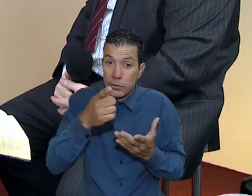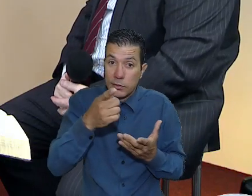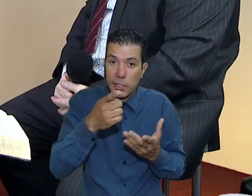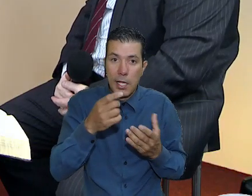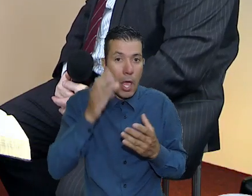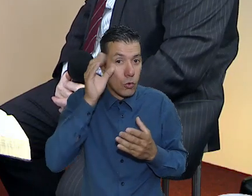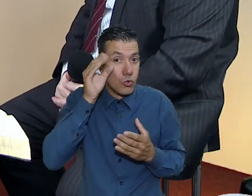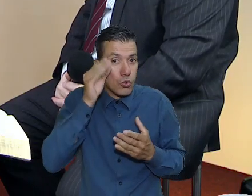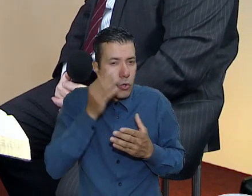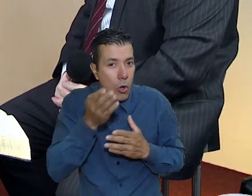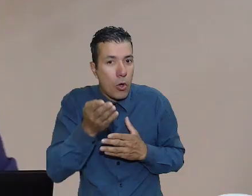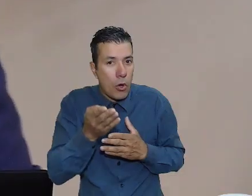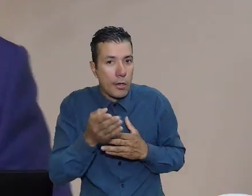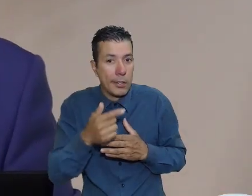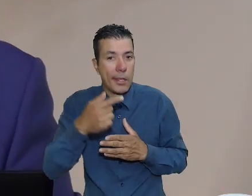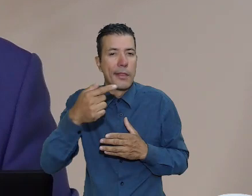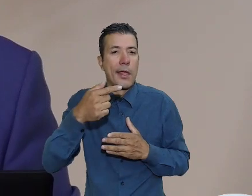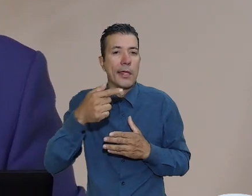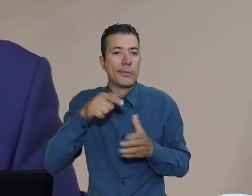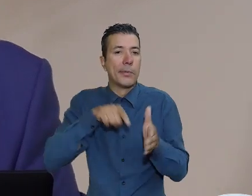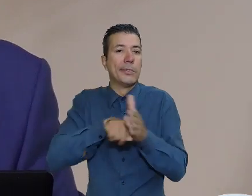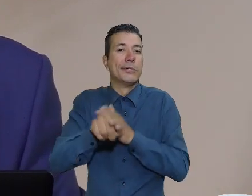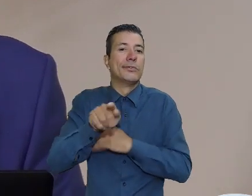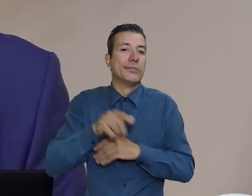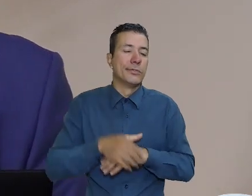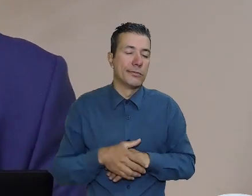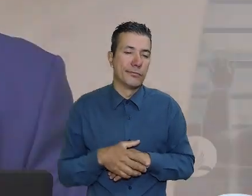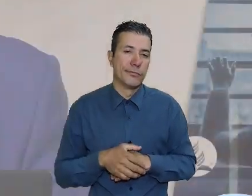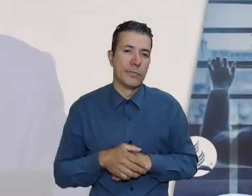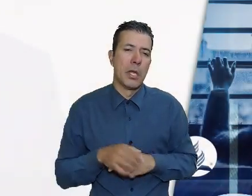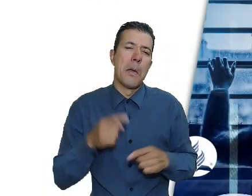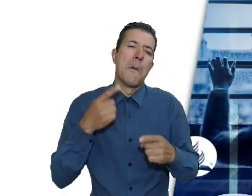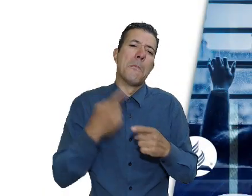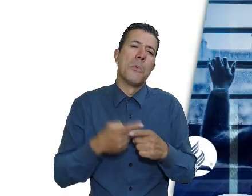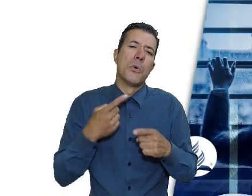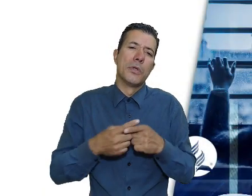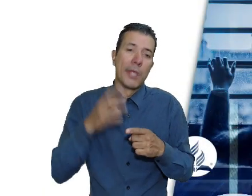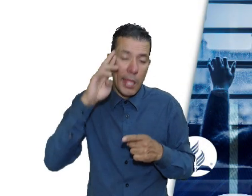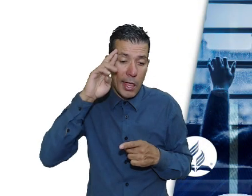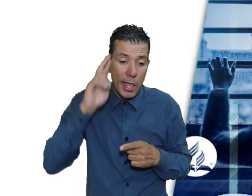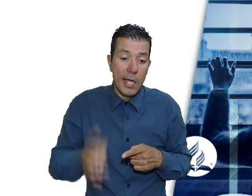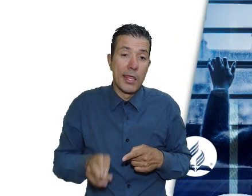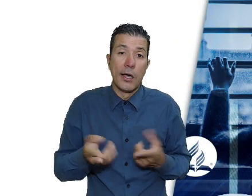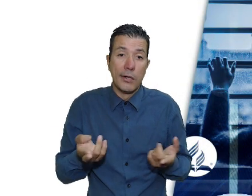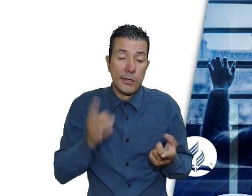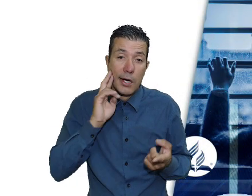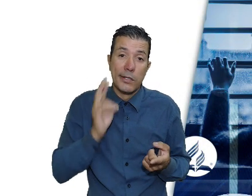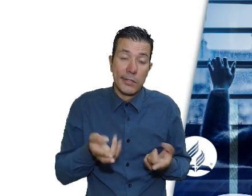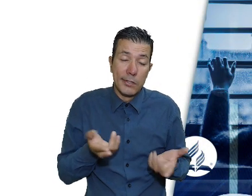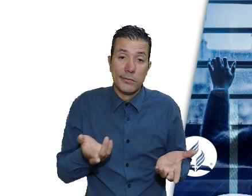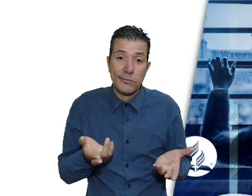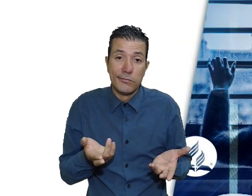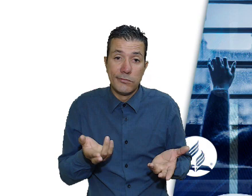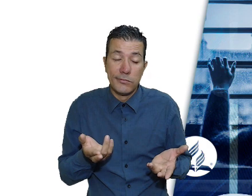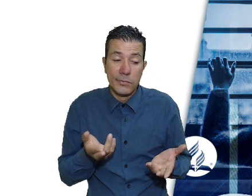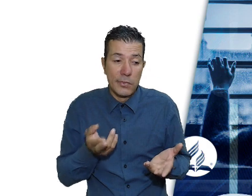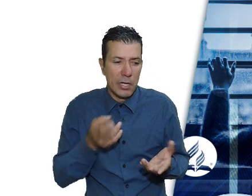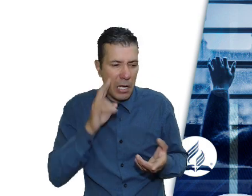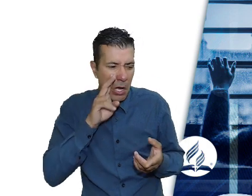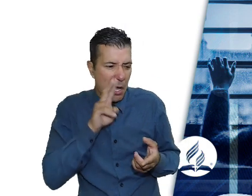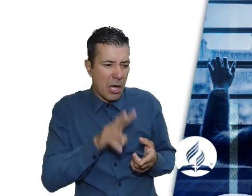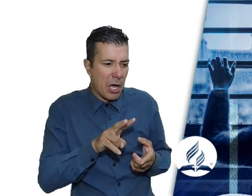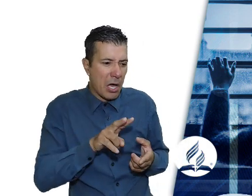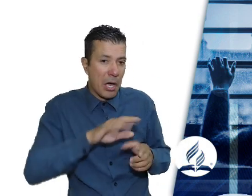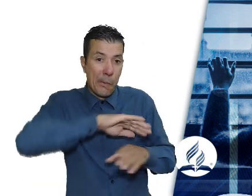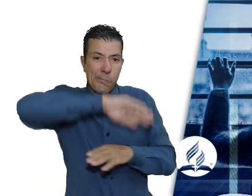amigos curiosos. Nós vamos para a sétima pergunta agora. Pastor Yuri, por que razão os ímpios rogarão desesperadamente as rochas e